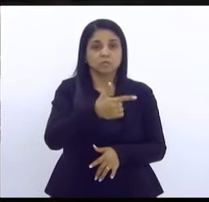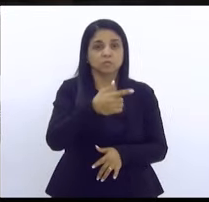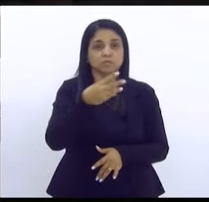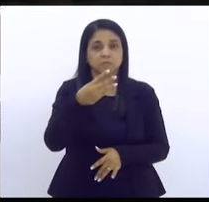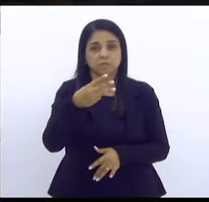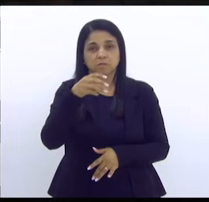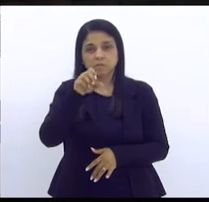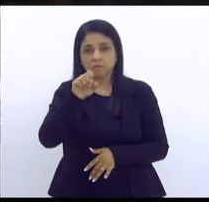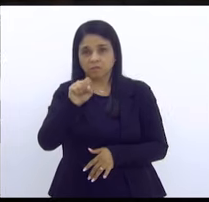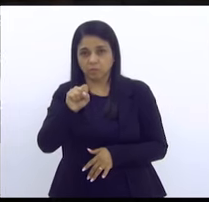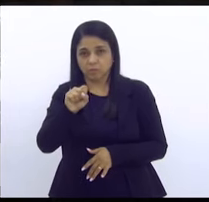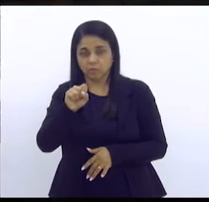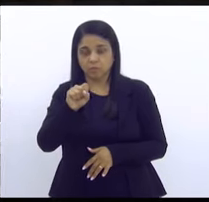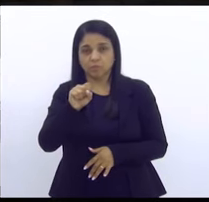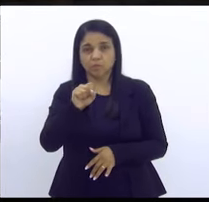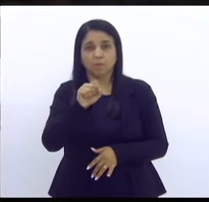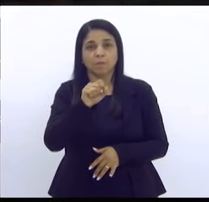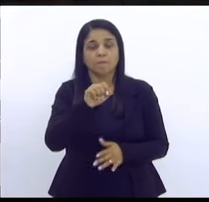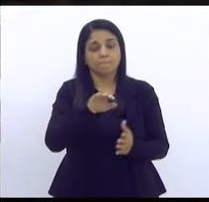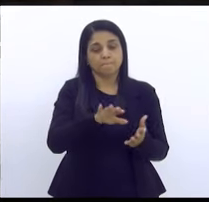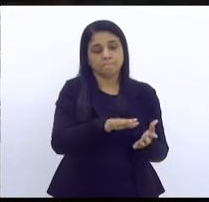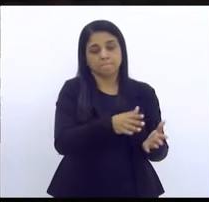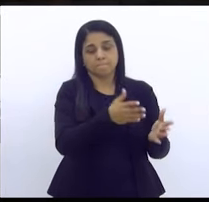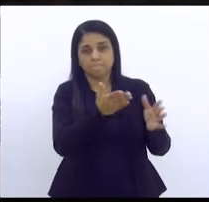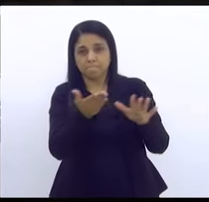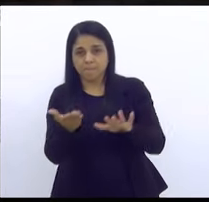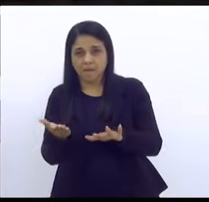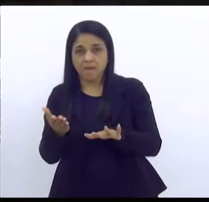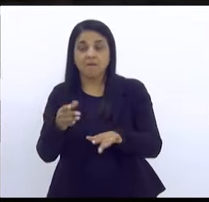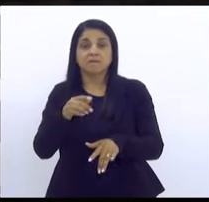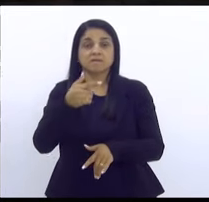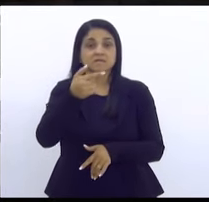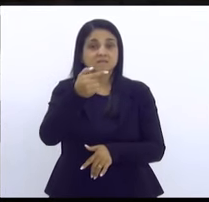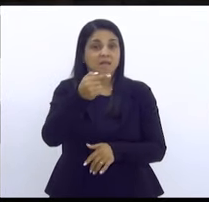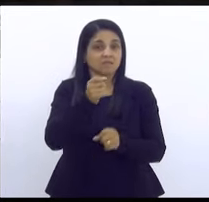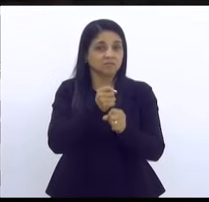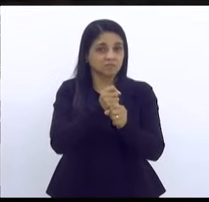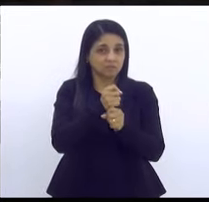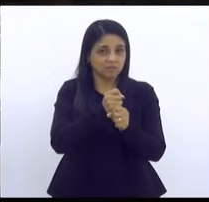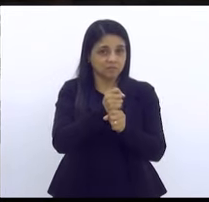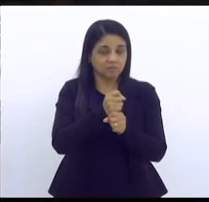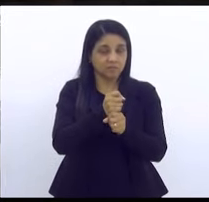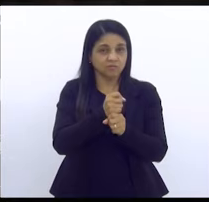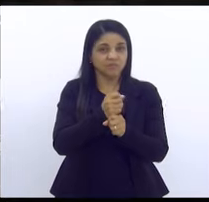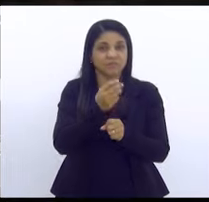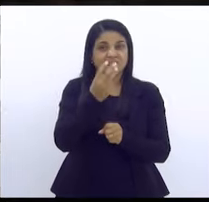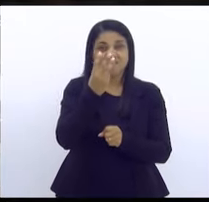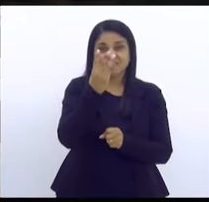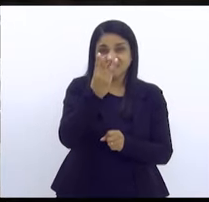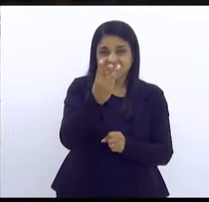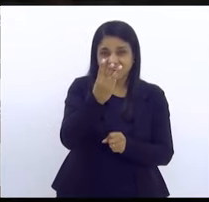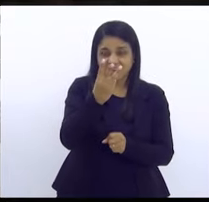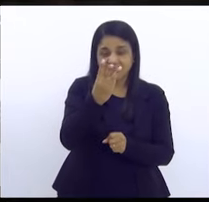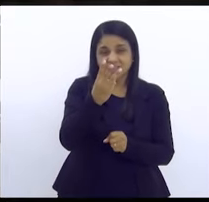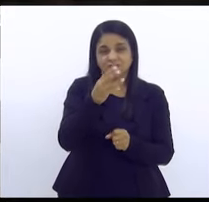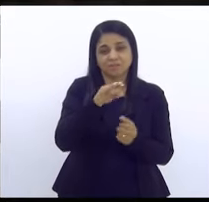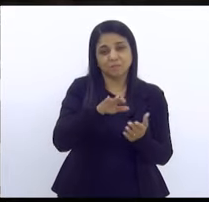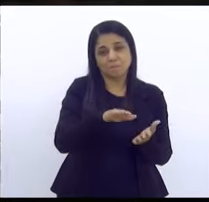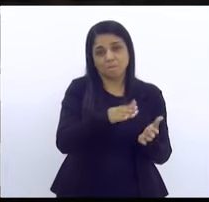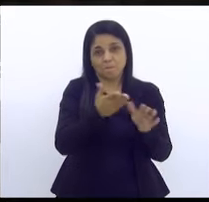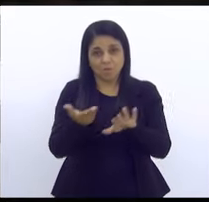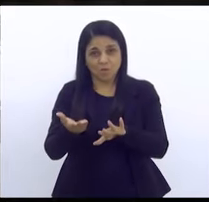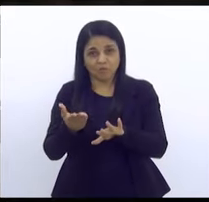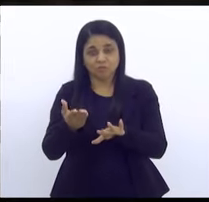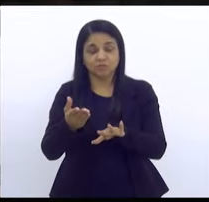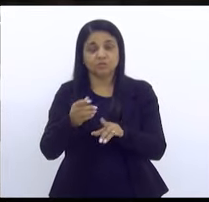238 chacinas em 7 anos, ou seja, uma média de 3 chacinas por mês.